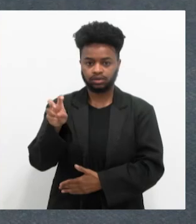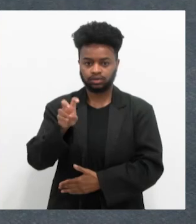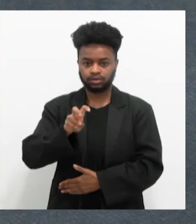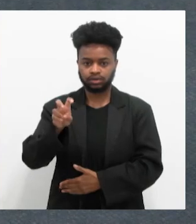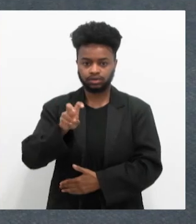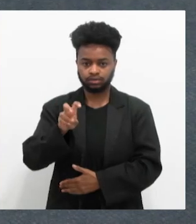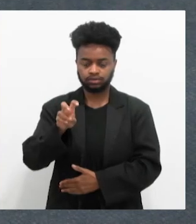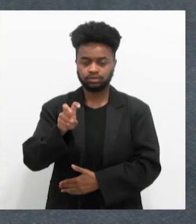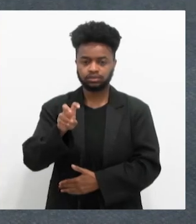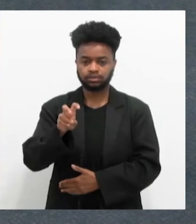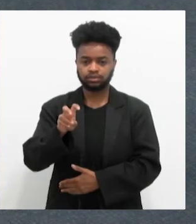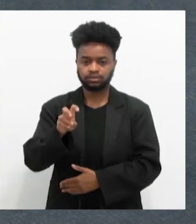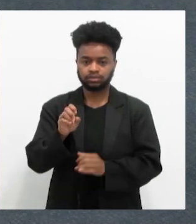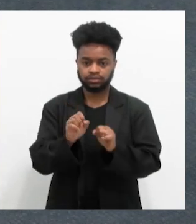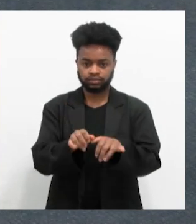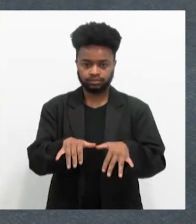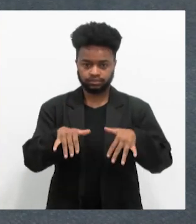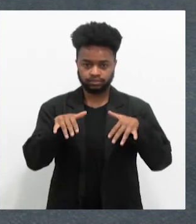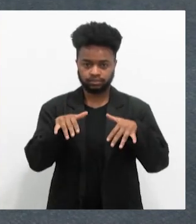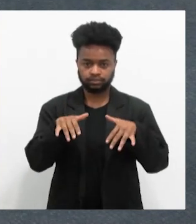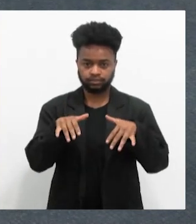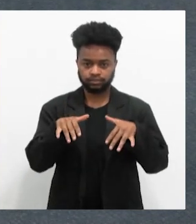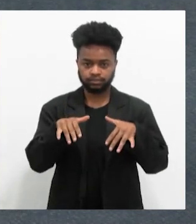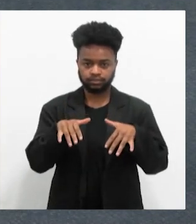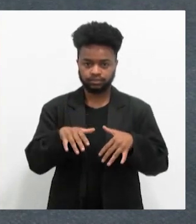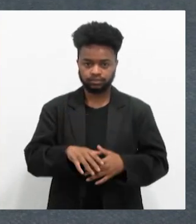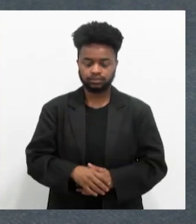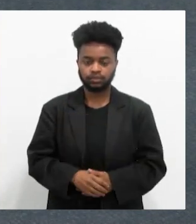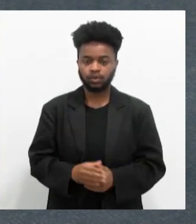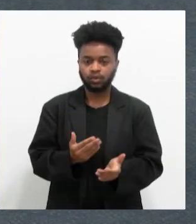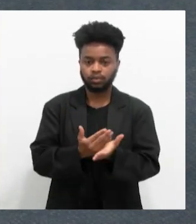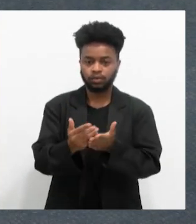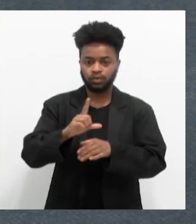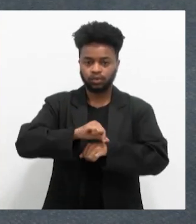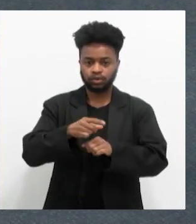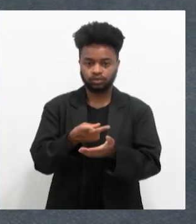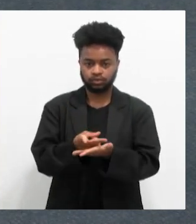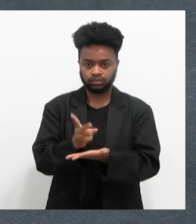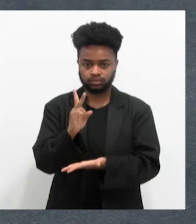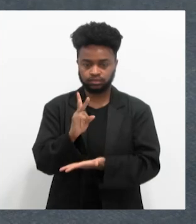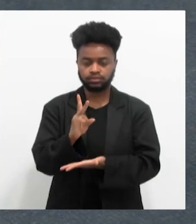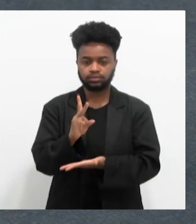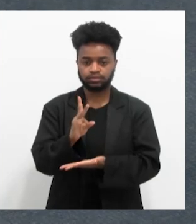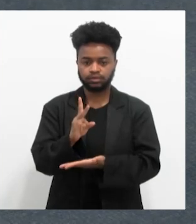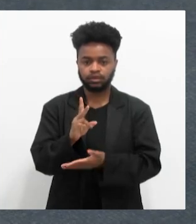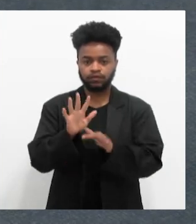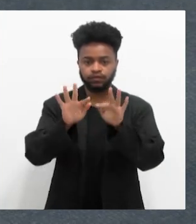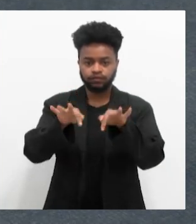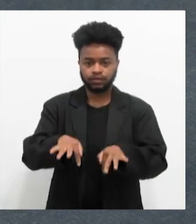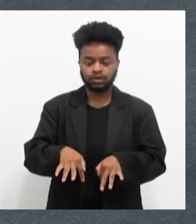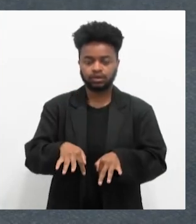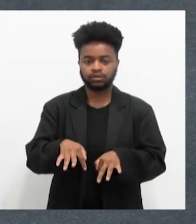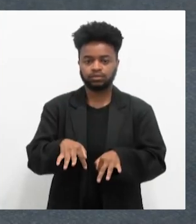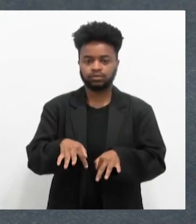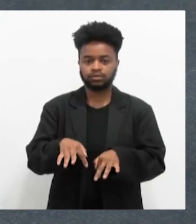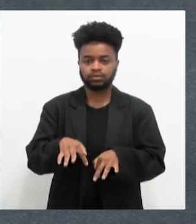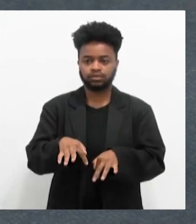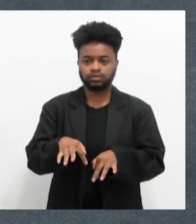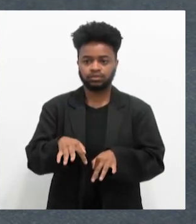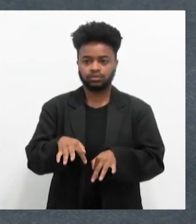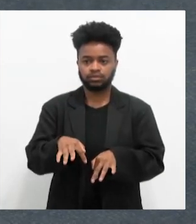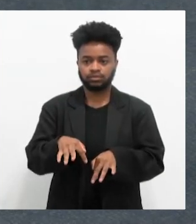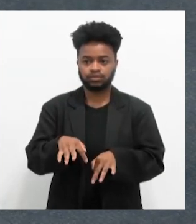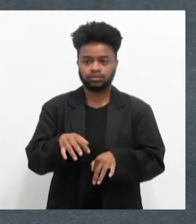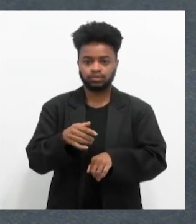45ª sessão ordinária, que, iniciada às 14 horas, foi encerrada às